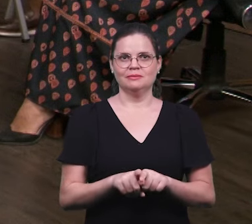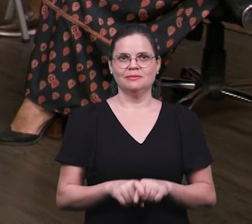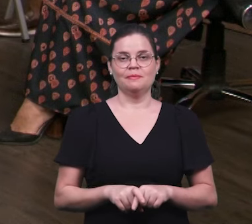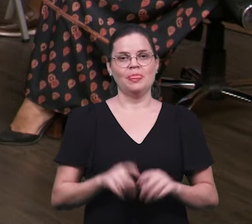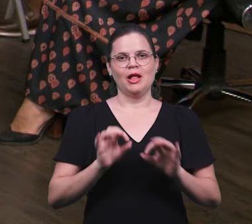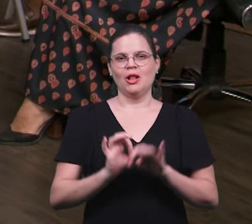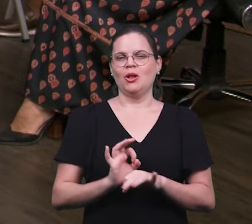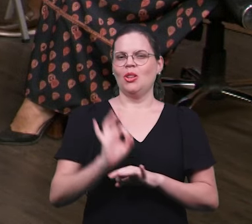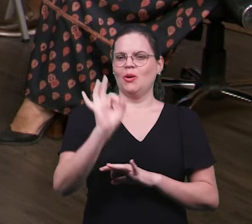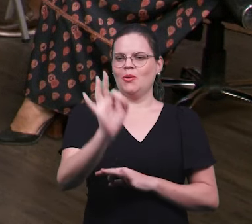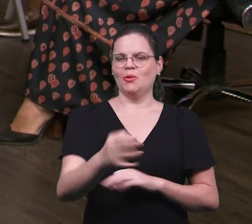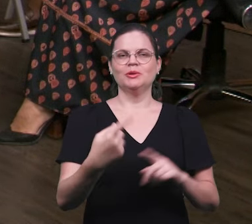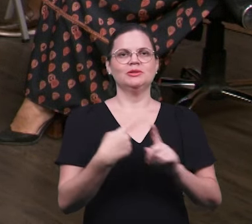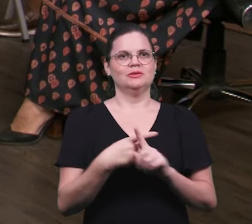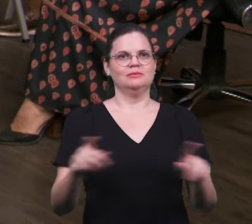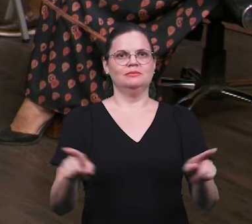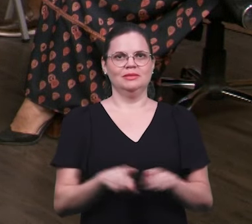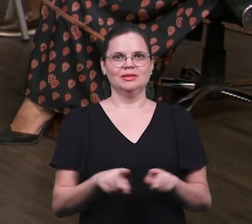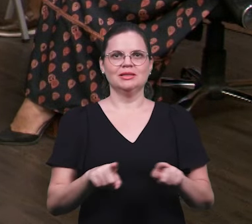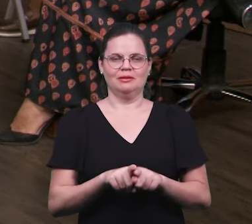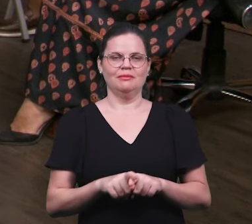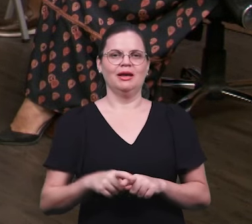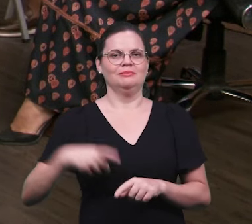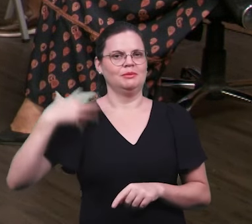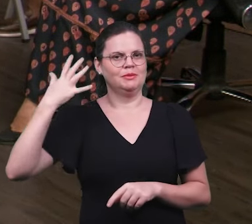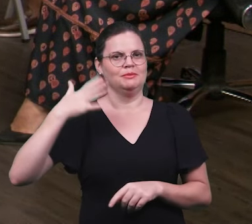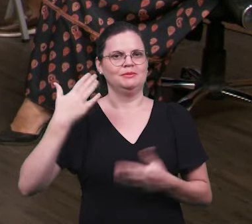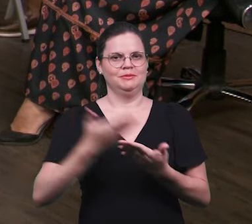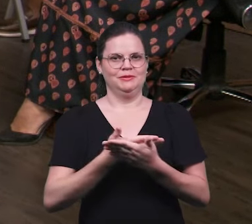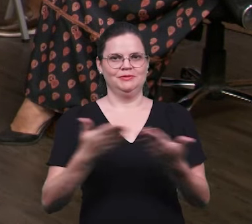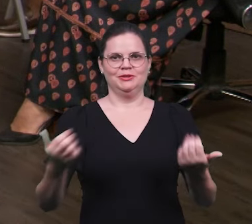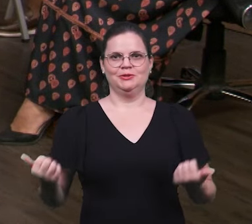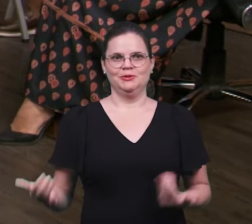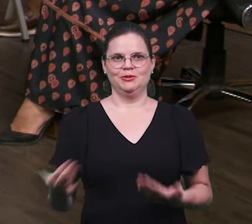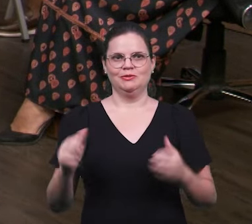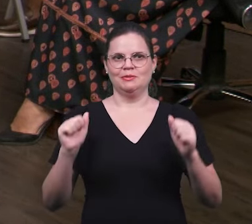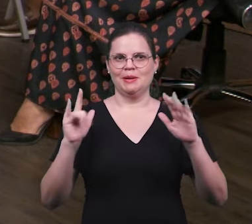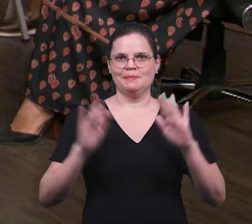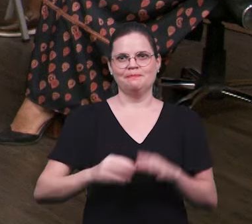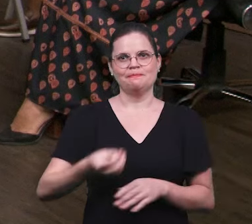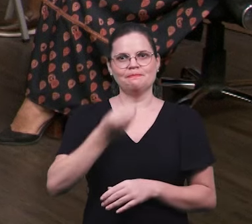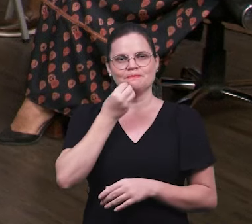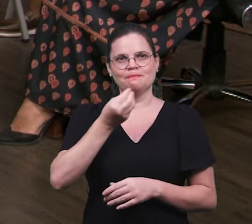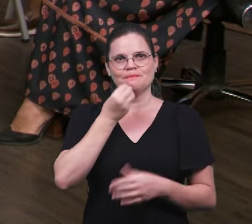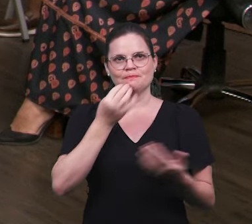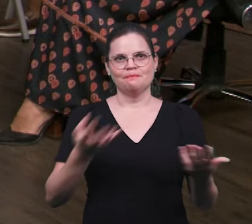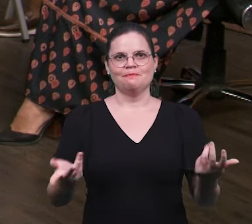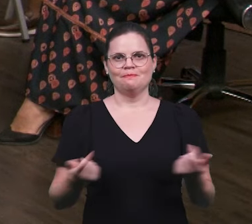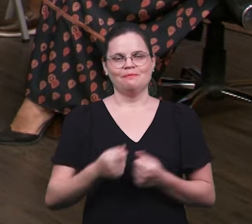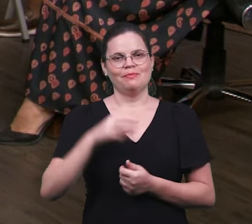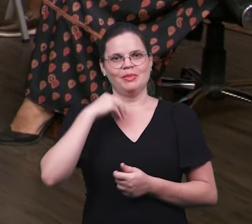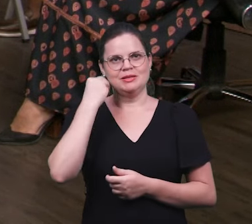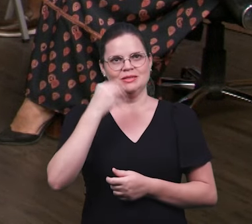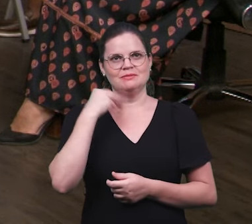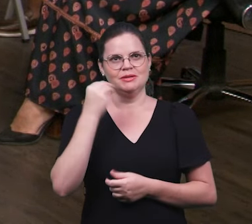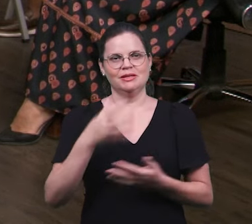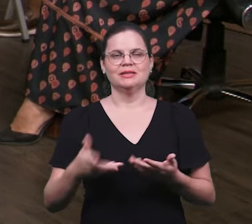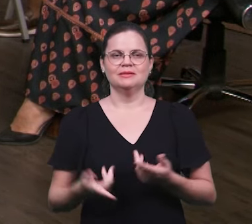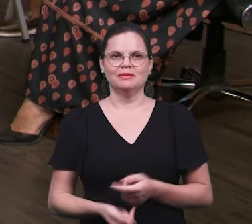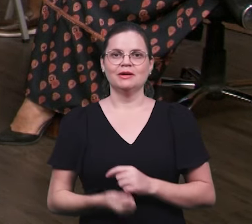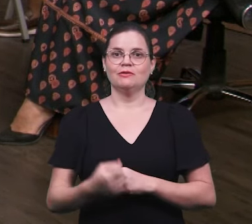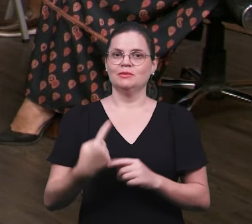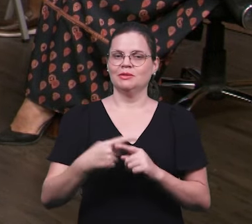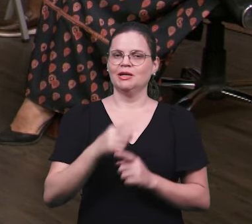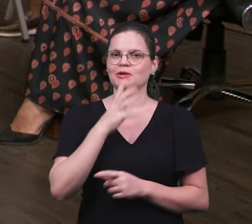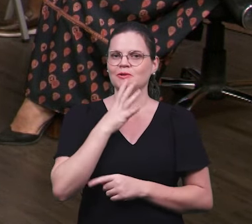mesmo estando de longe, dando uma palavra para os É jovens. uma grande bênção, né? Uma oportunidade maravilhosa, passar a experiência que viveu, aquilo